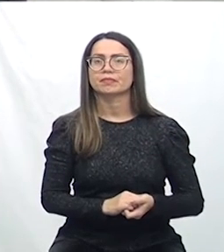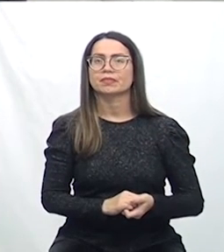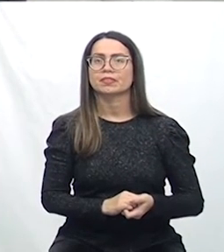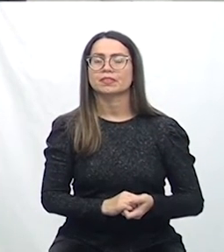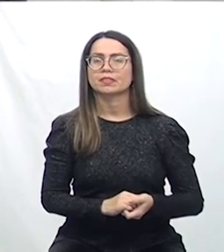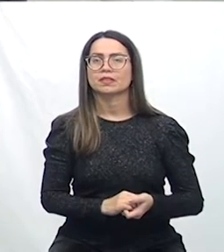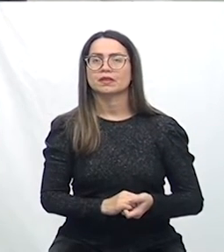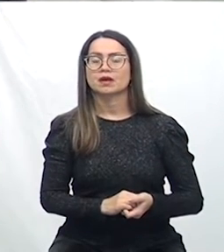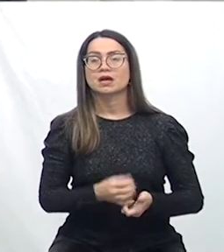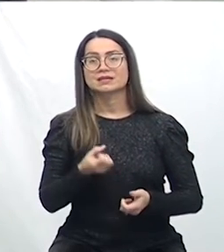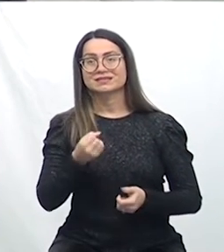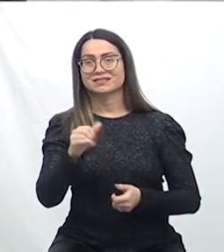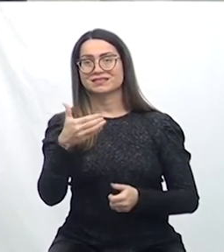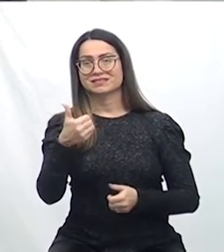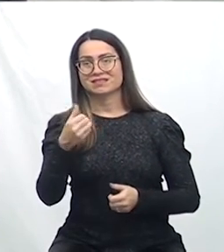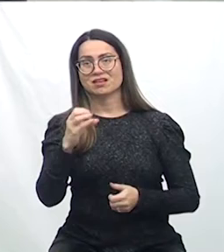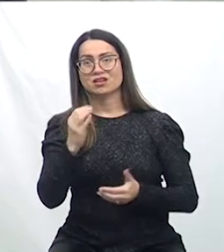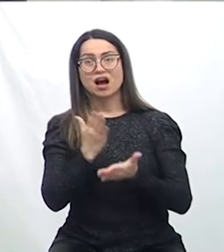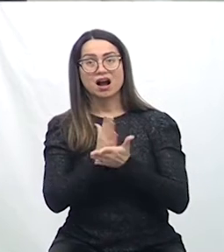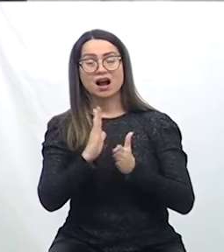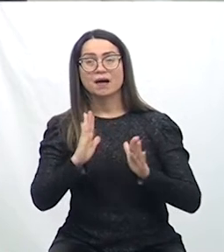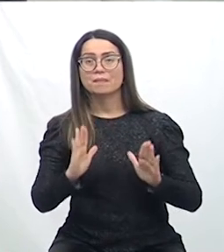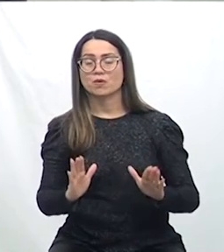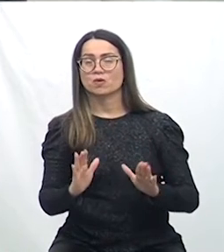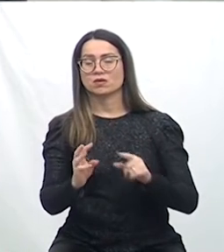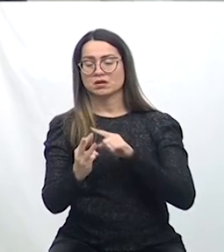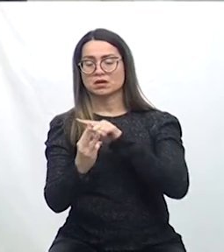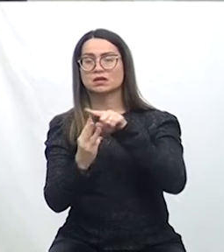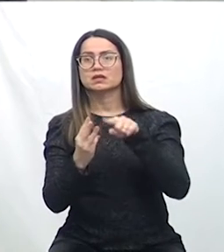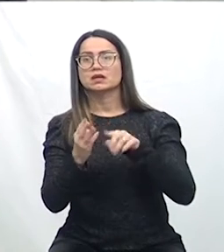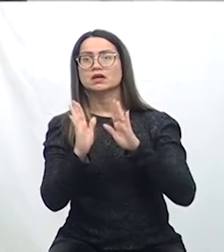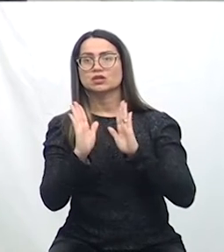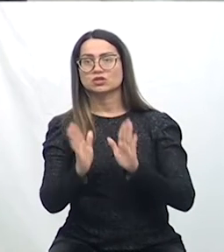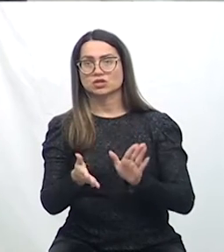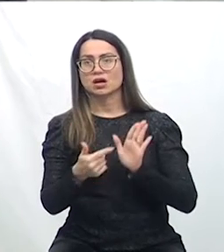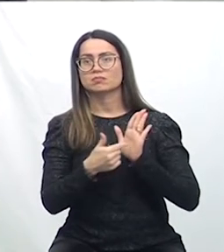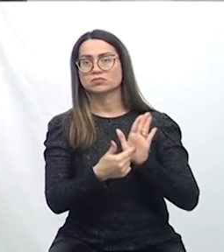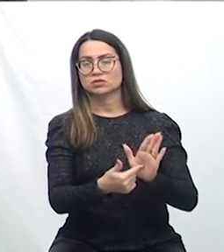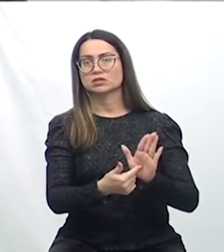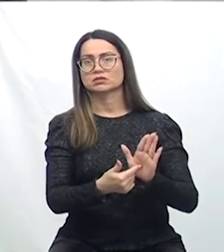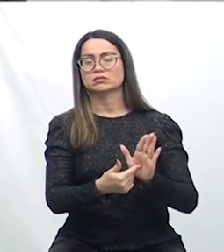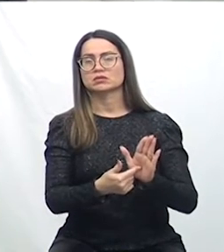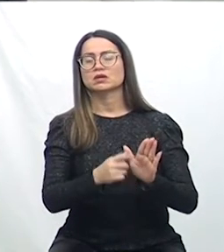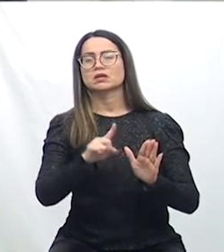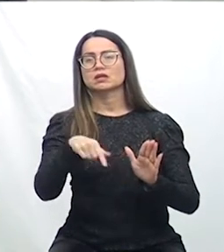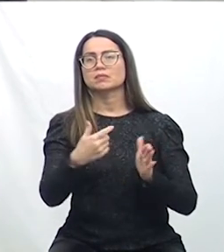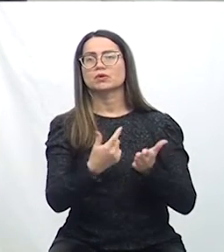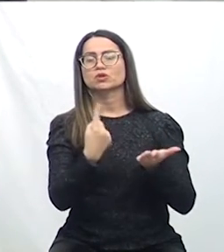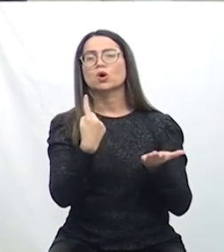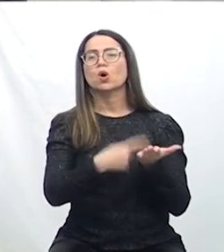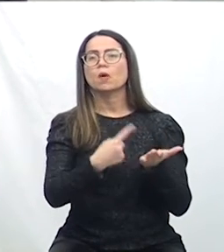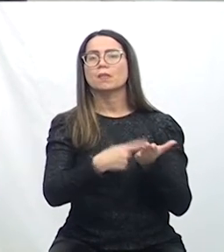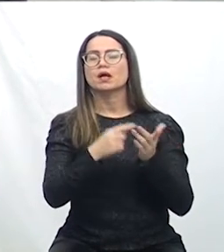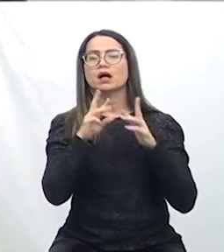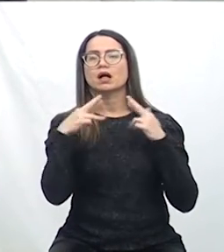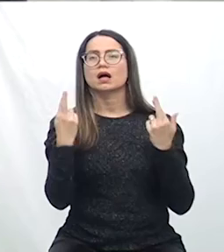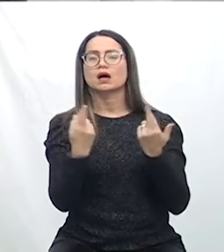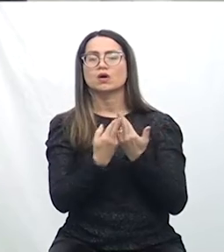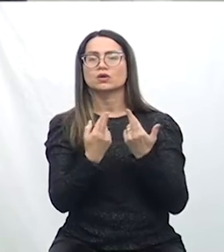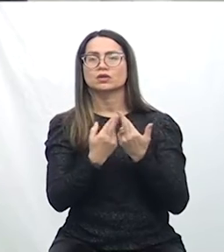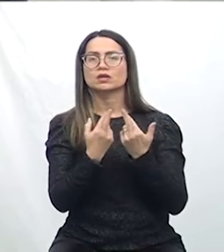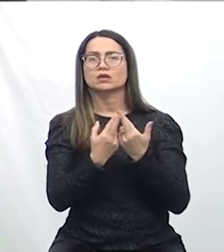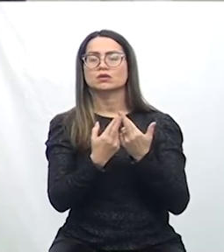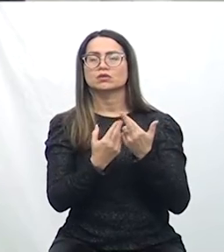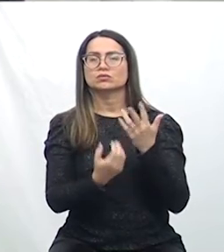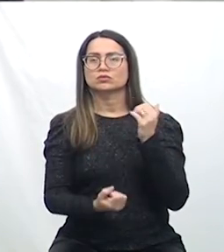Vencido tal prazo e havendo pelo menos 3 parlamentares indicados, será agendada a reunião de